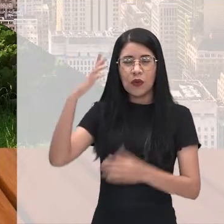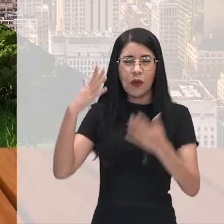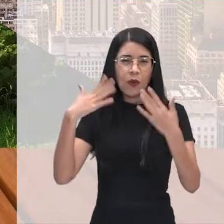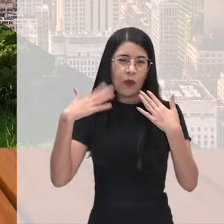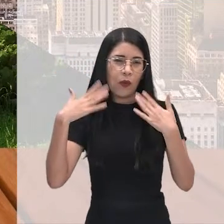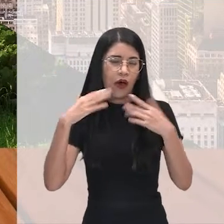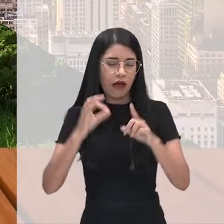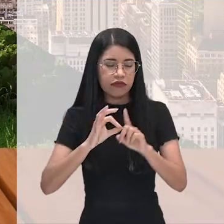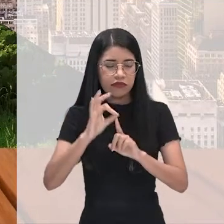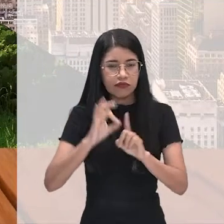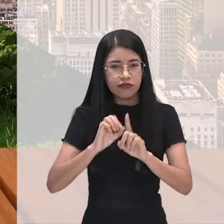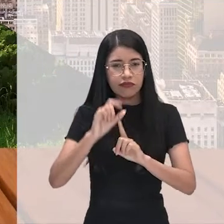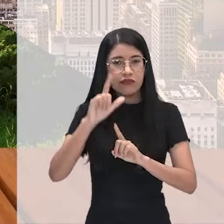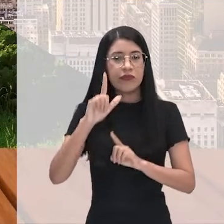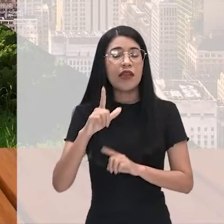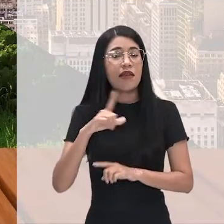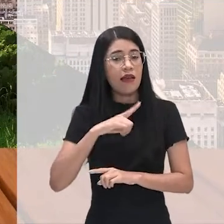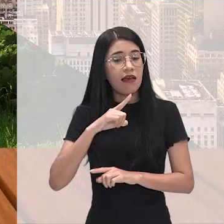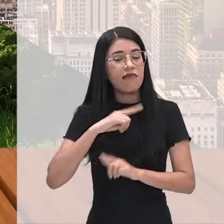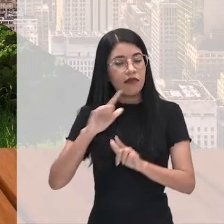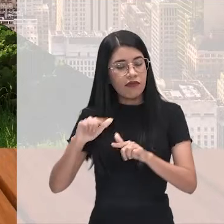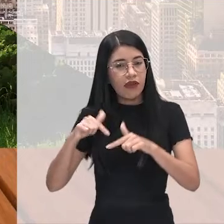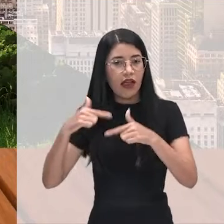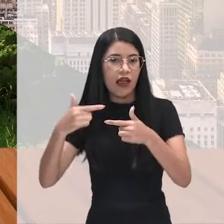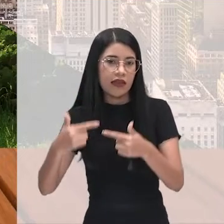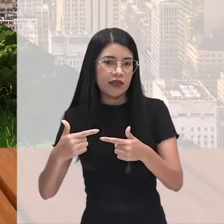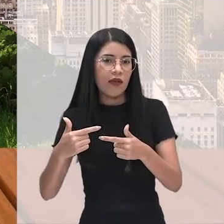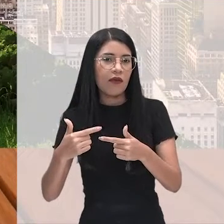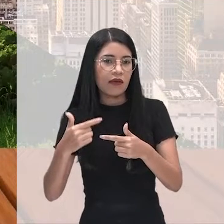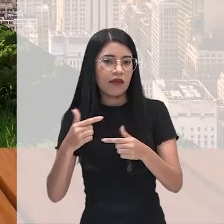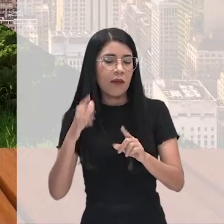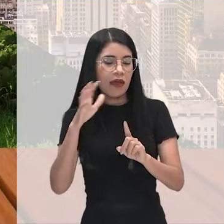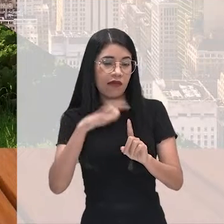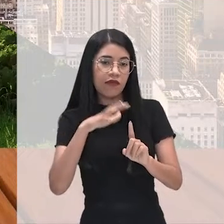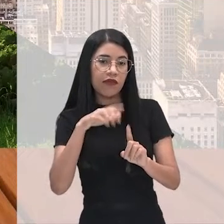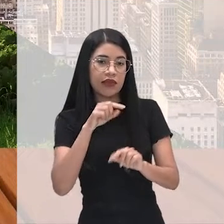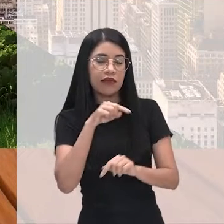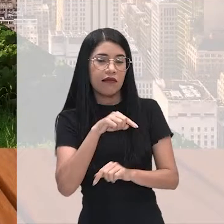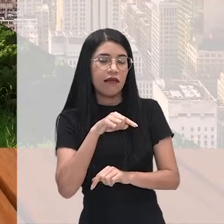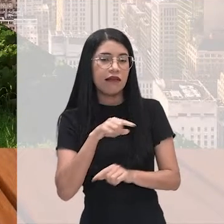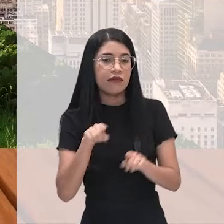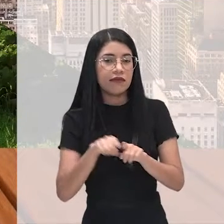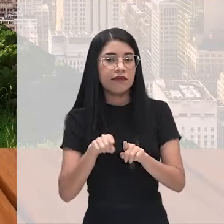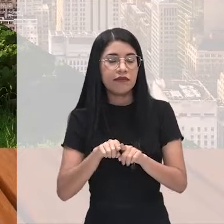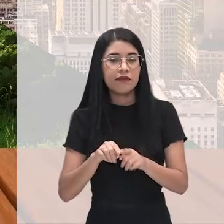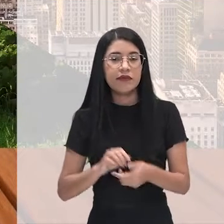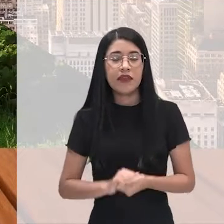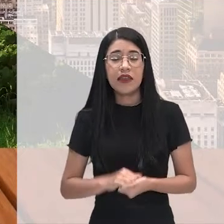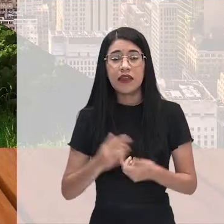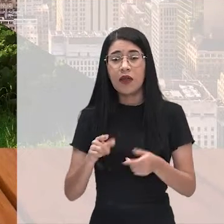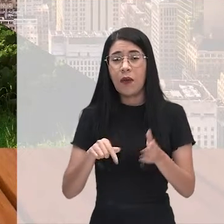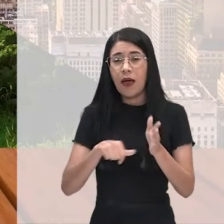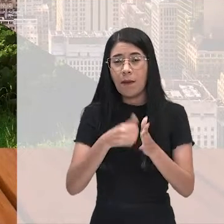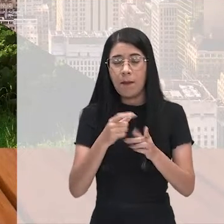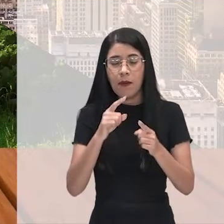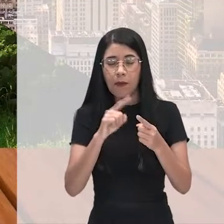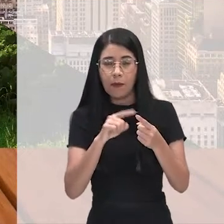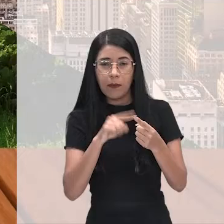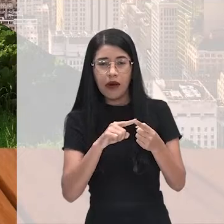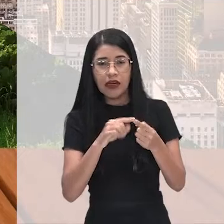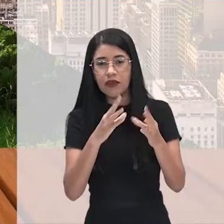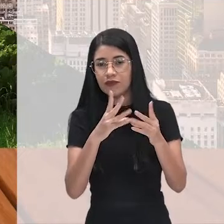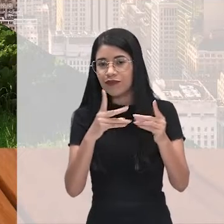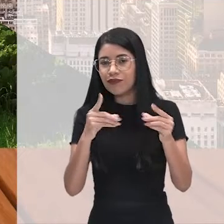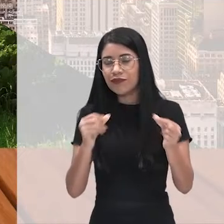tem ali já as ações do homem atuando ali, portanto, a gente pode dizer que essa primeira natureza tem deixado de